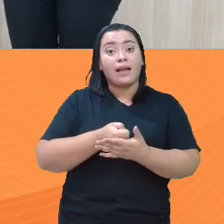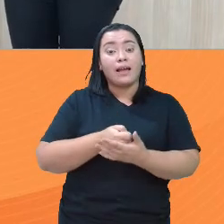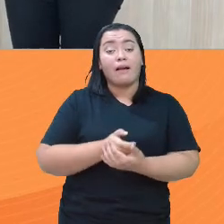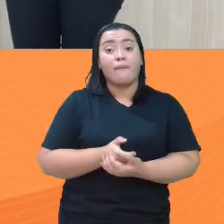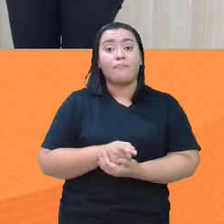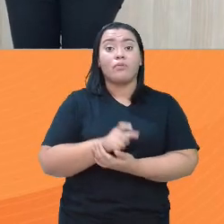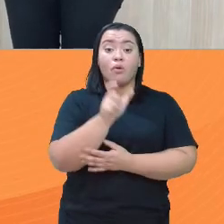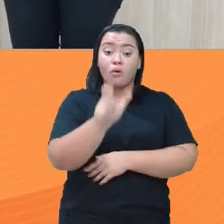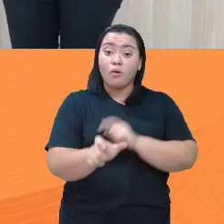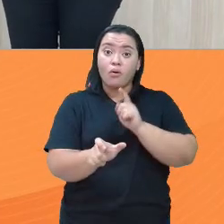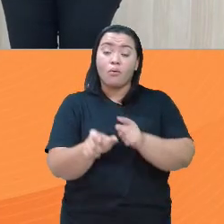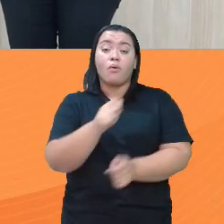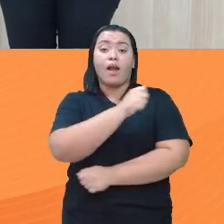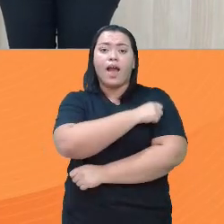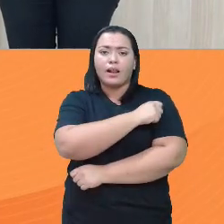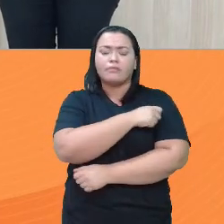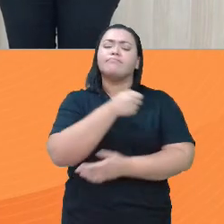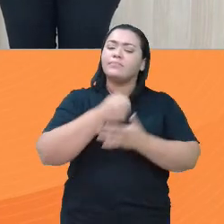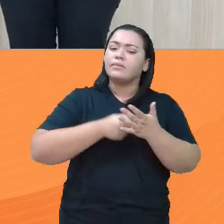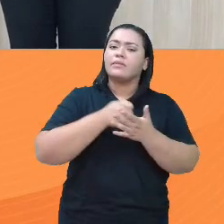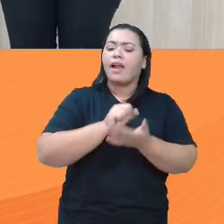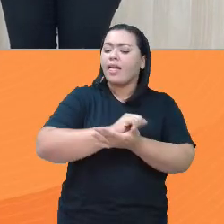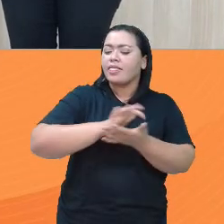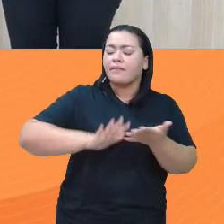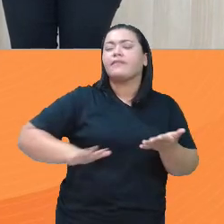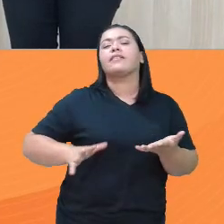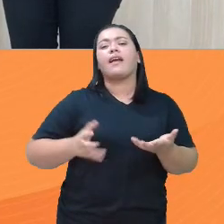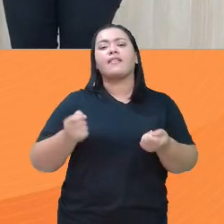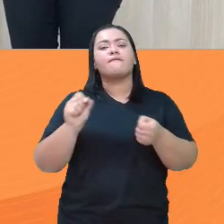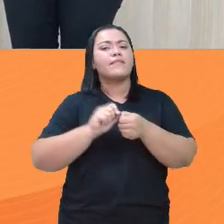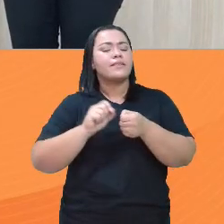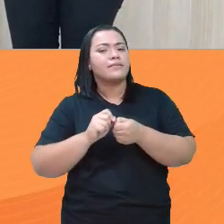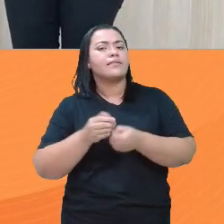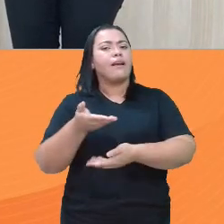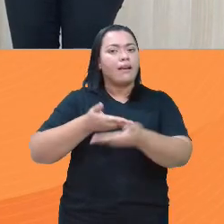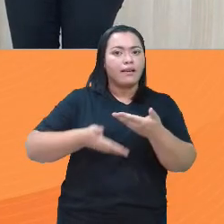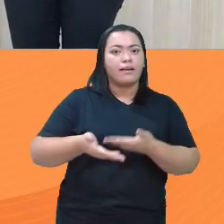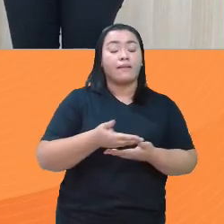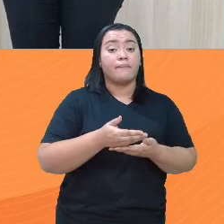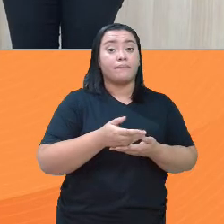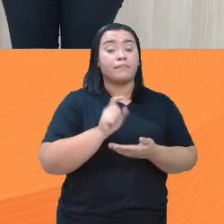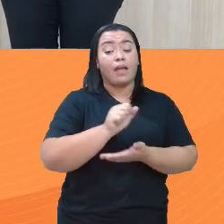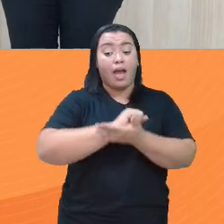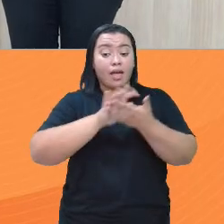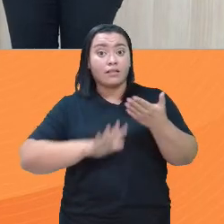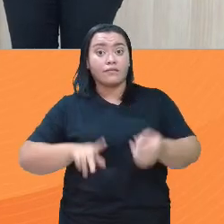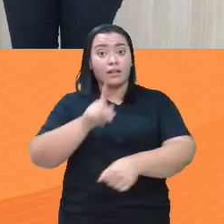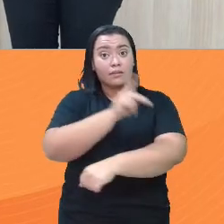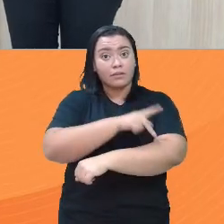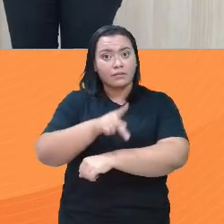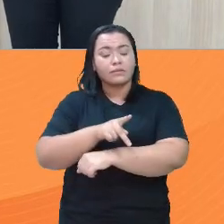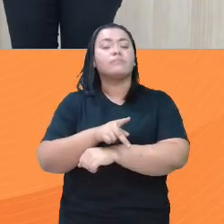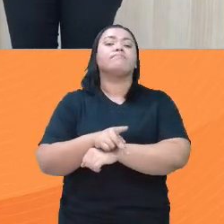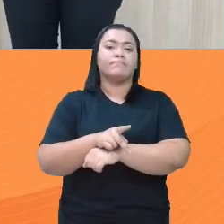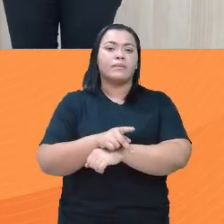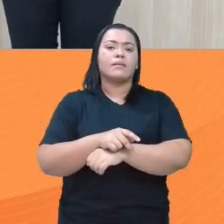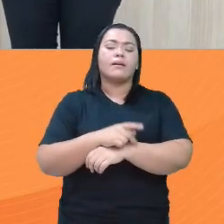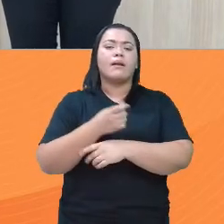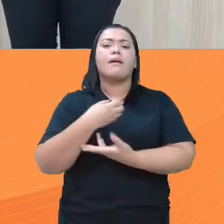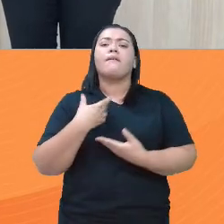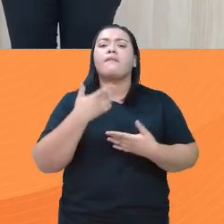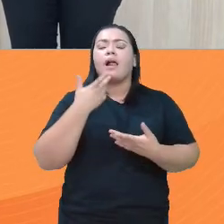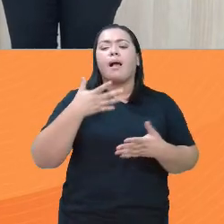vai persistir na atividade que está sendo proposta. A atividade pedagógica, o tempo pedagógico, vai ser muito